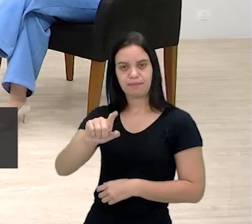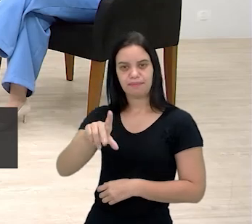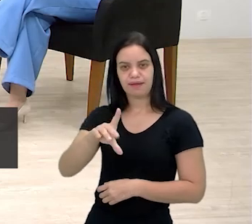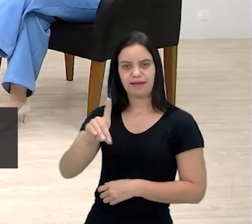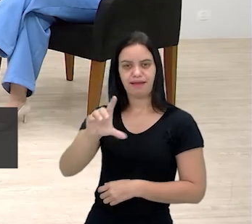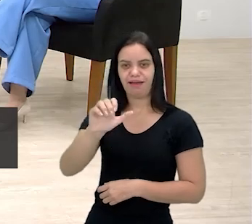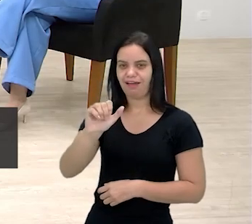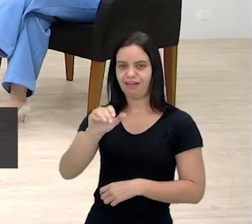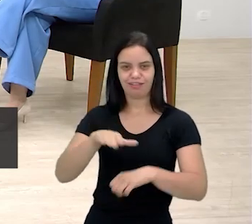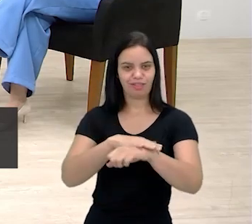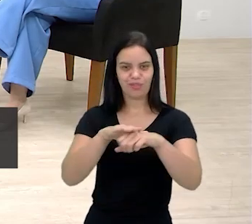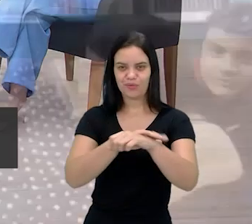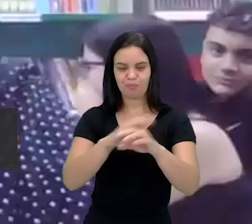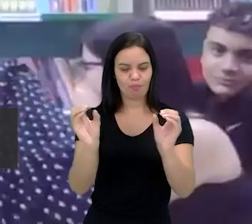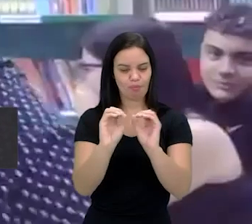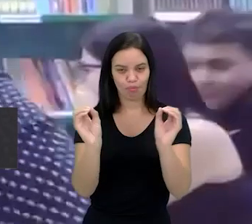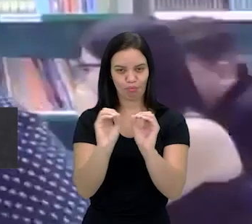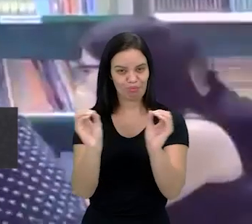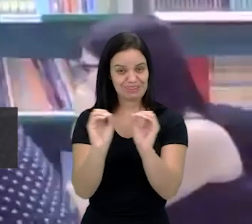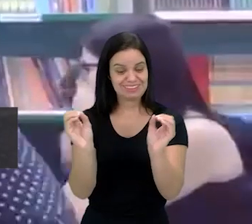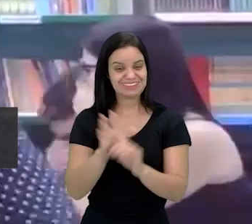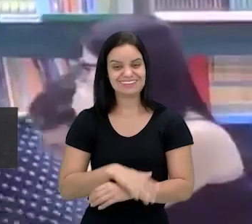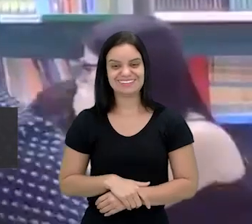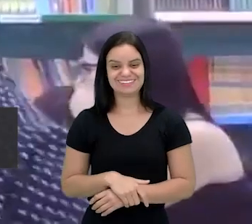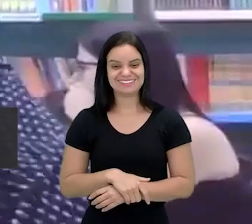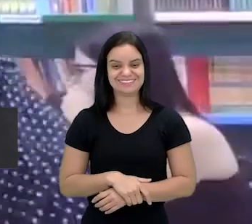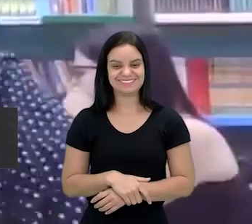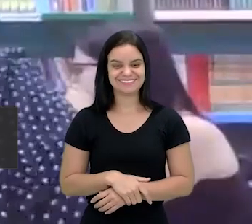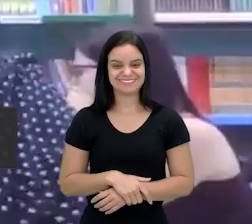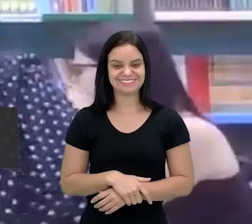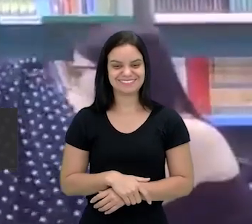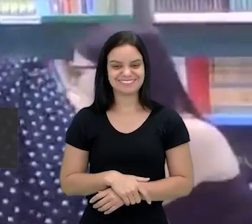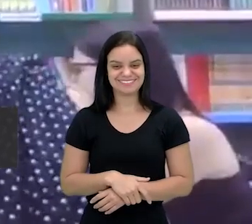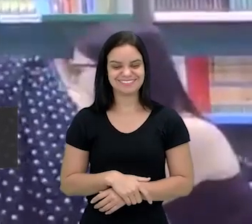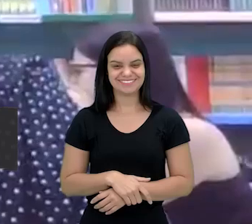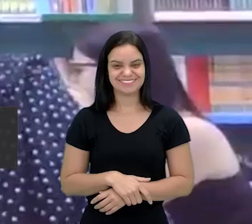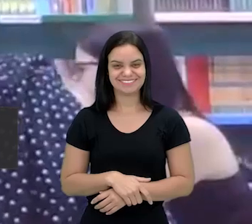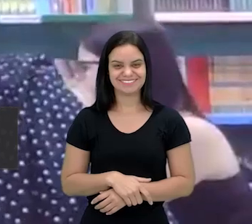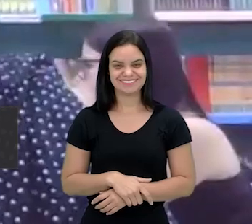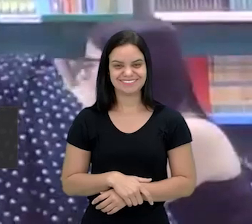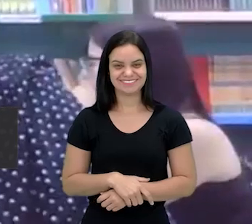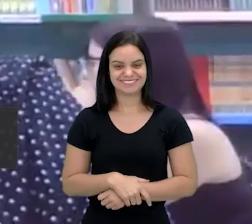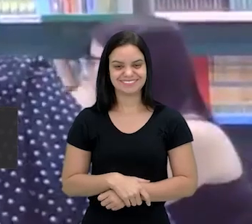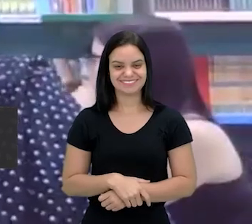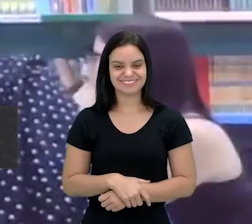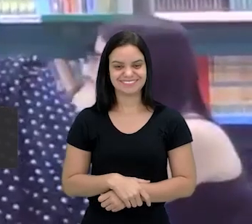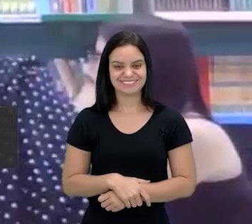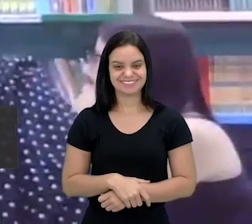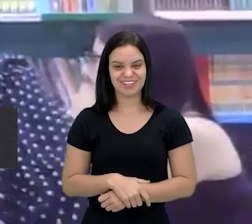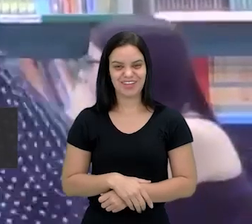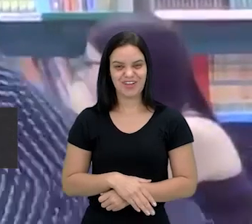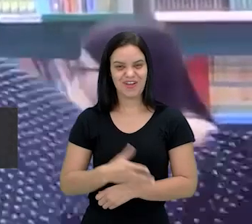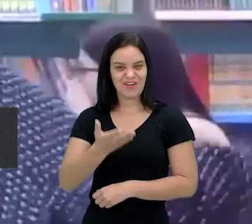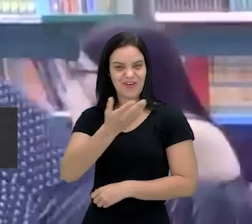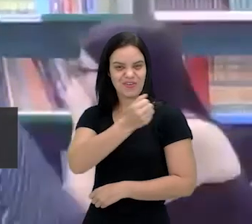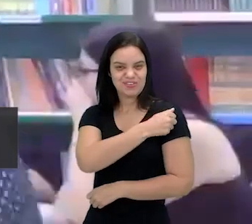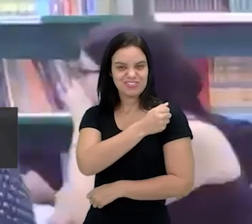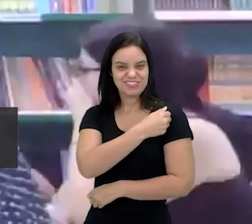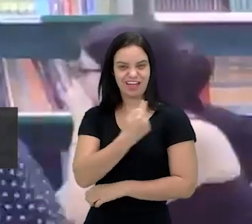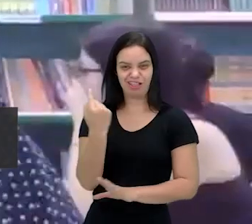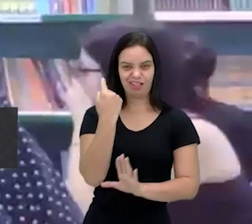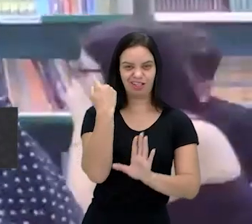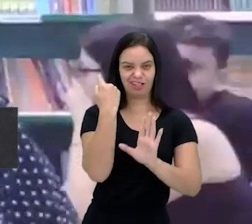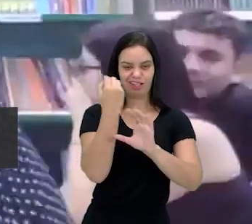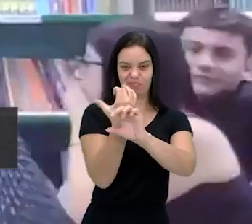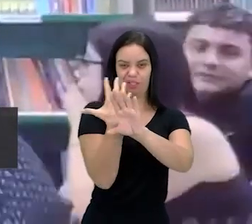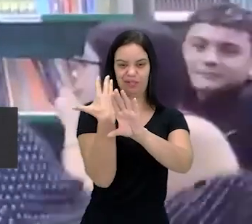A Magda, te achei, Magda. Olha, Magda, até sua alunos. vez agora. Olha quantos alunos lá atrás. Tudo